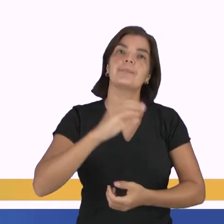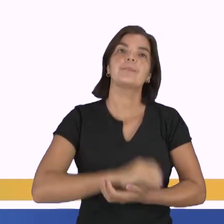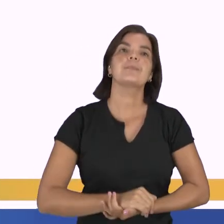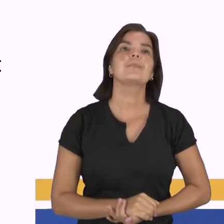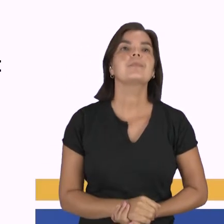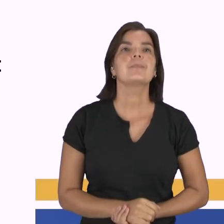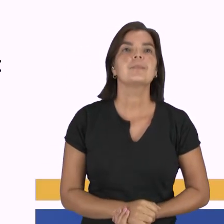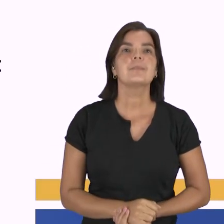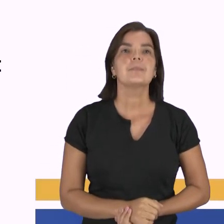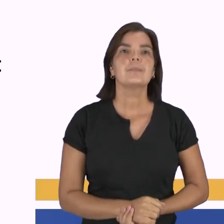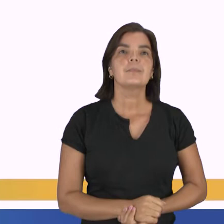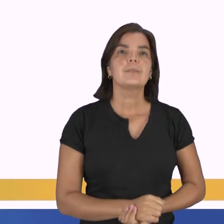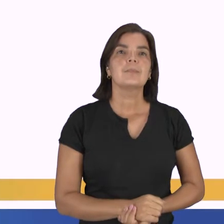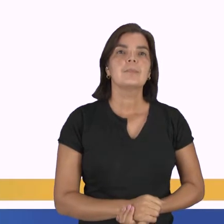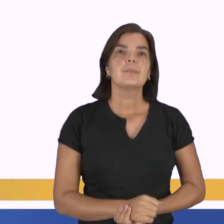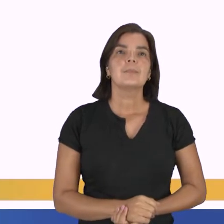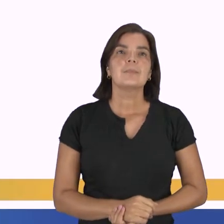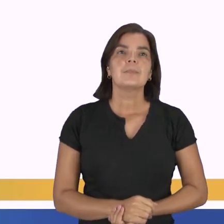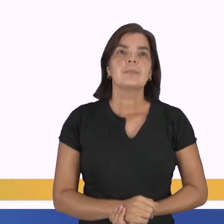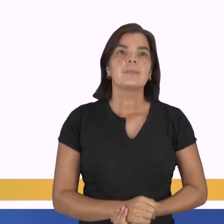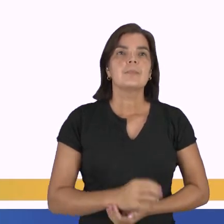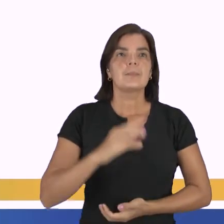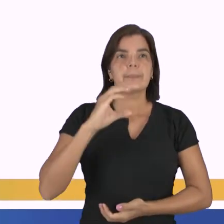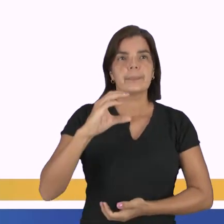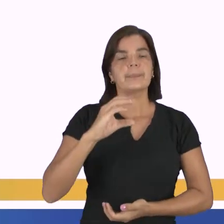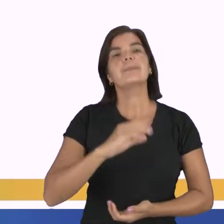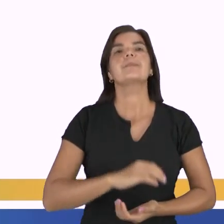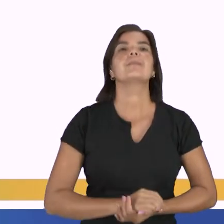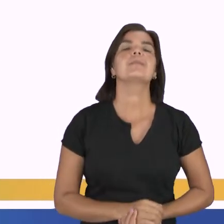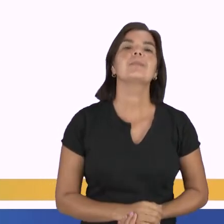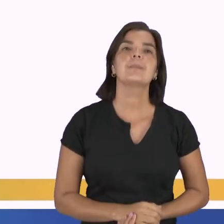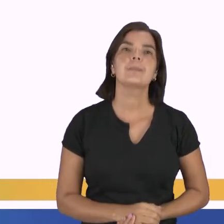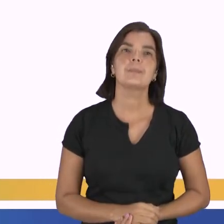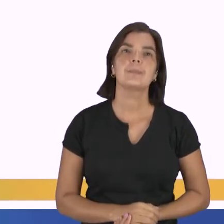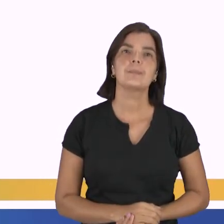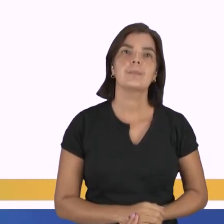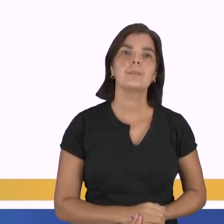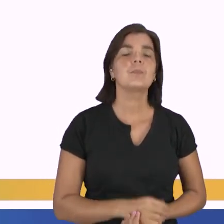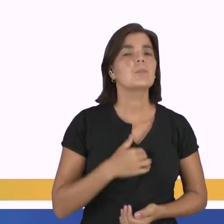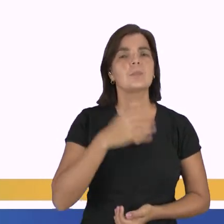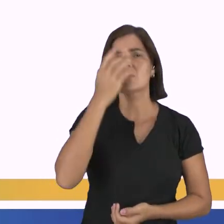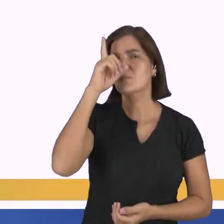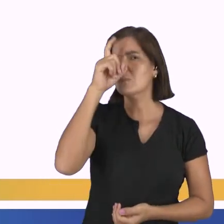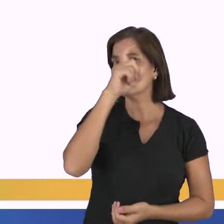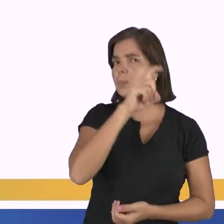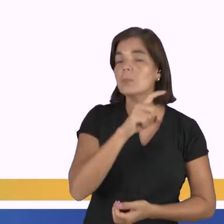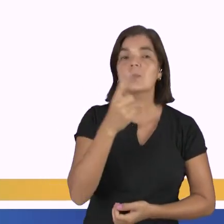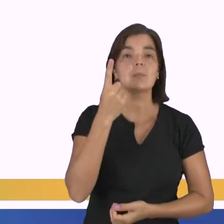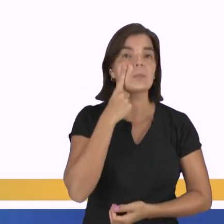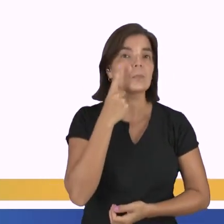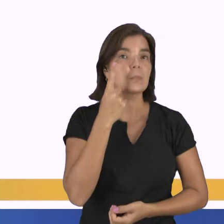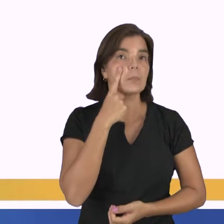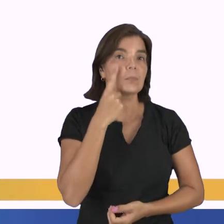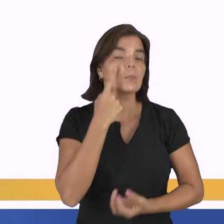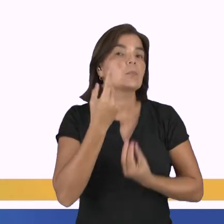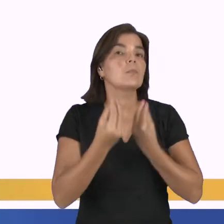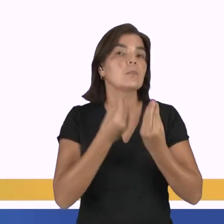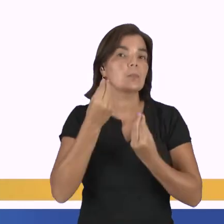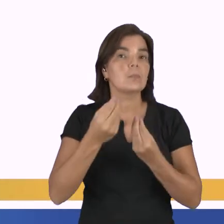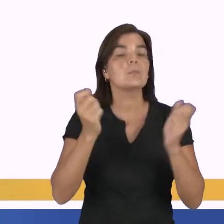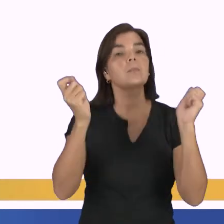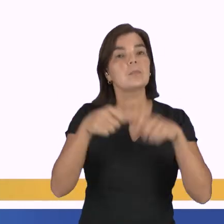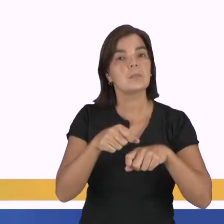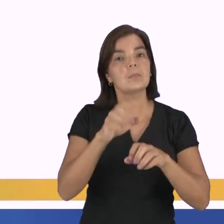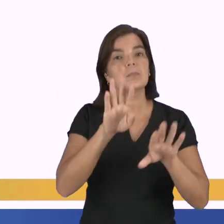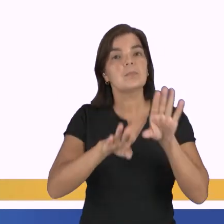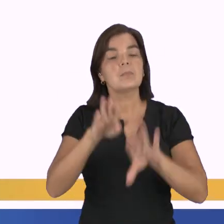letra c o a resposta que vai ser a letra C Beleza então não é tão difícil é só você obs e o que que